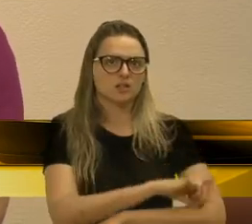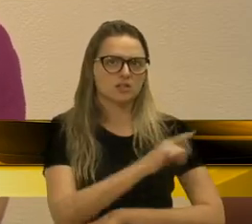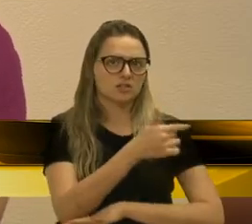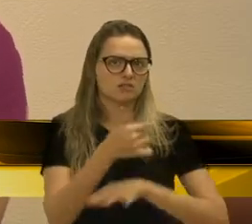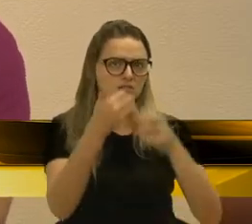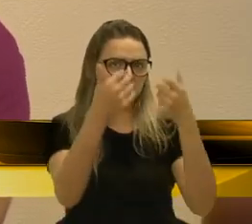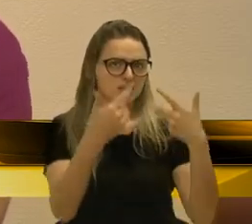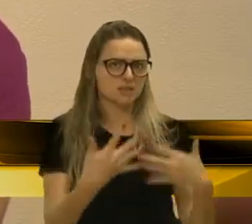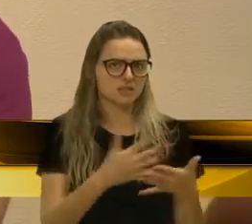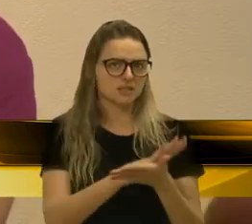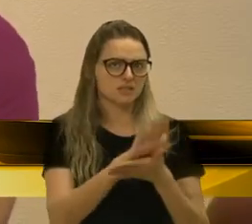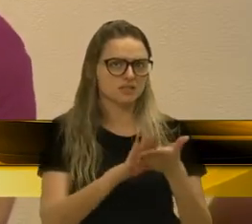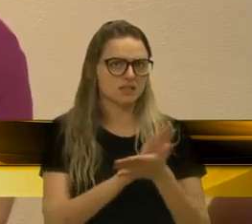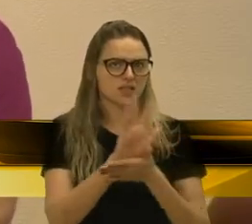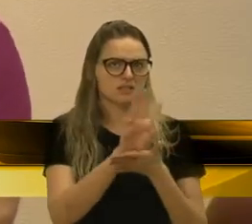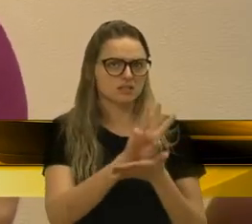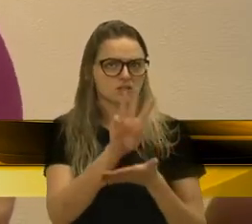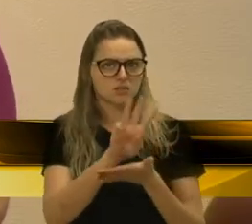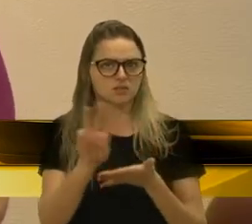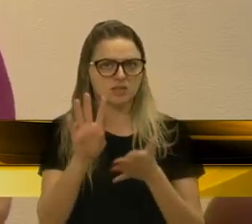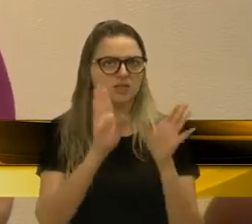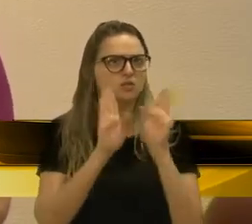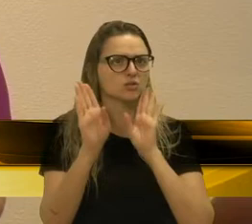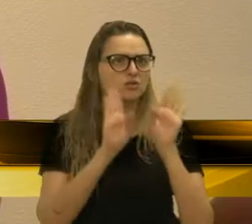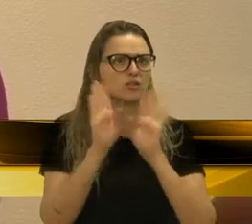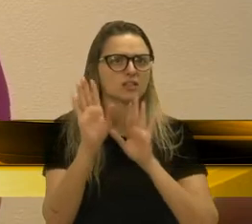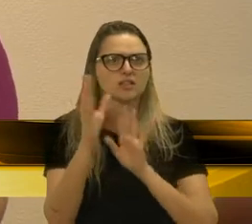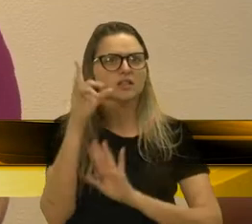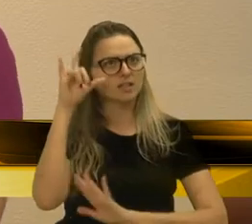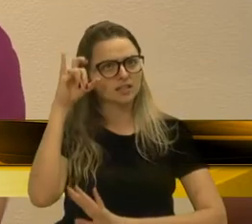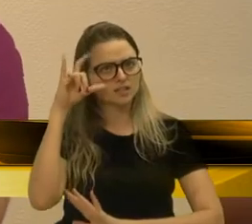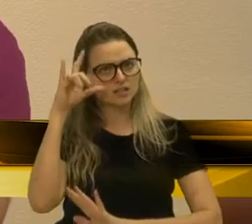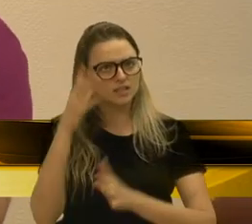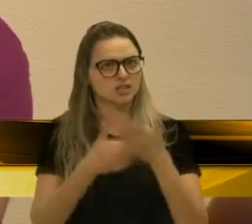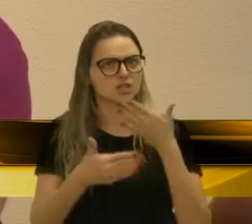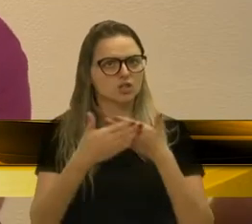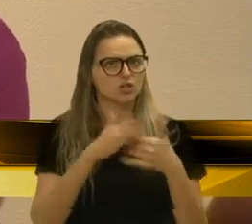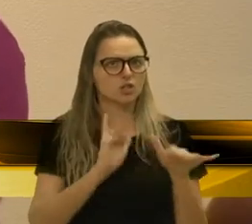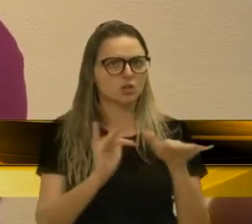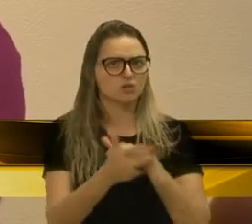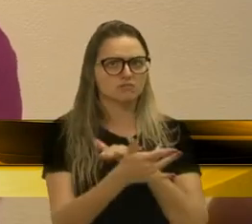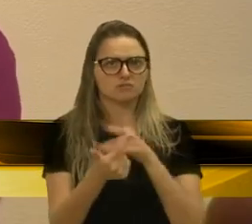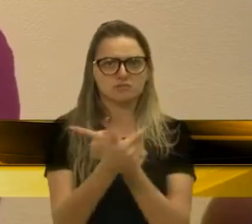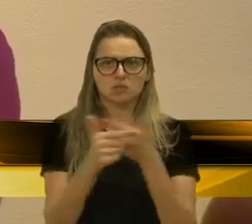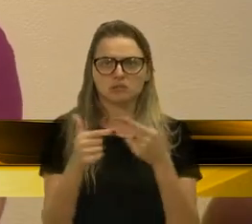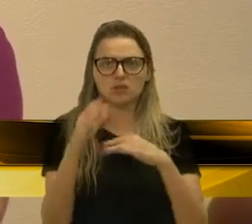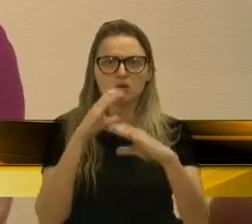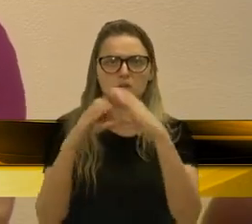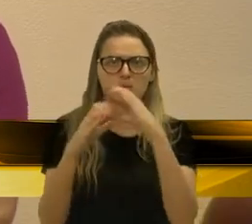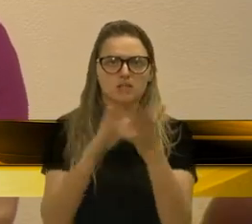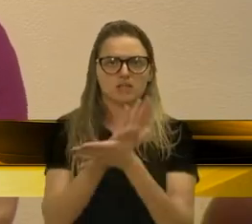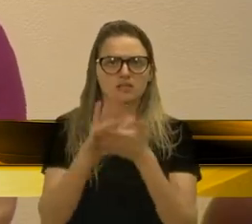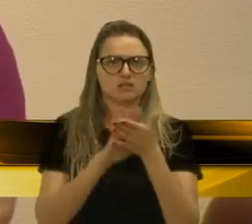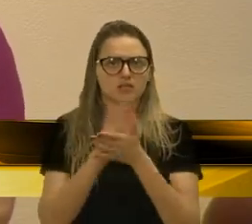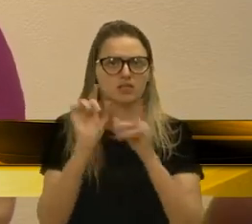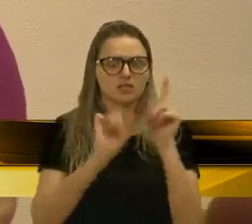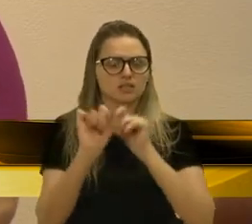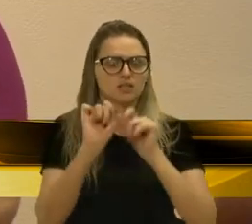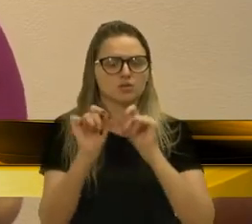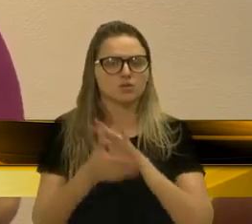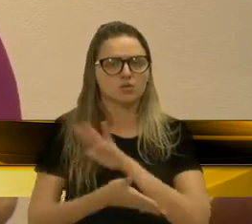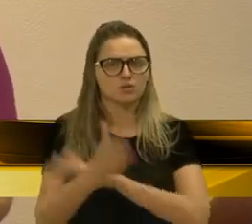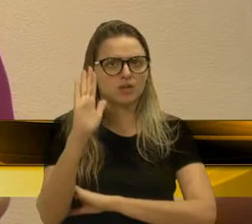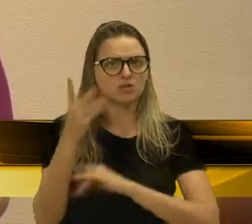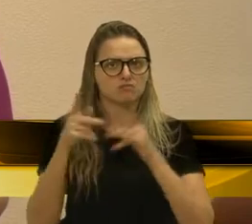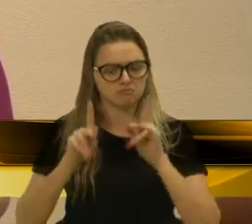disso, nem no site, nem no Facebook, nem no Instagram, em todas as mídias sociais da comunicação não faz uma notícia a respeito das viagens. E a